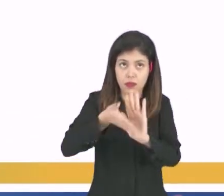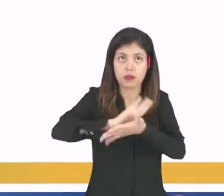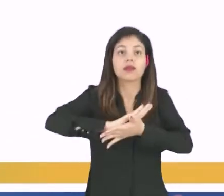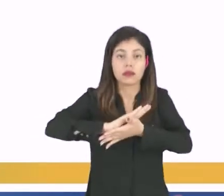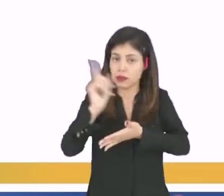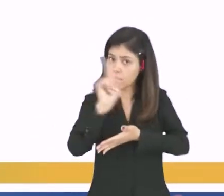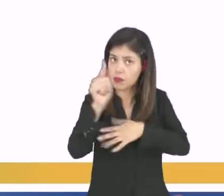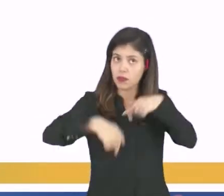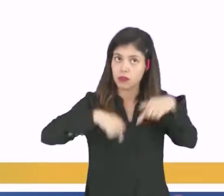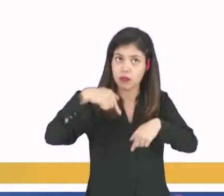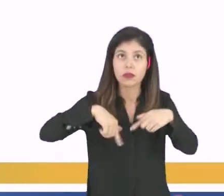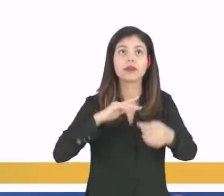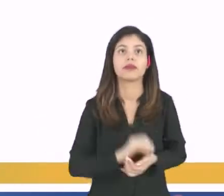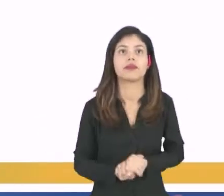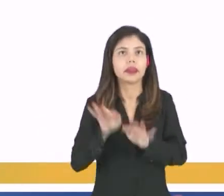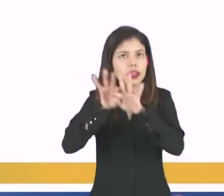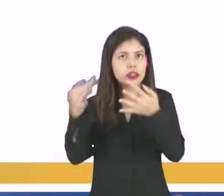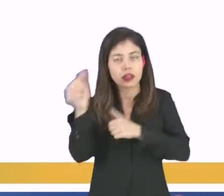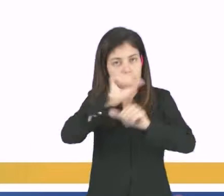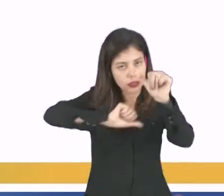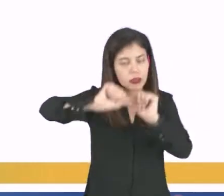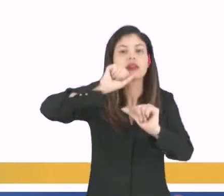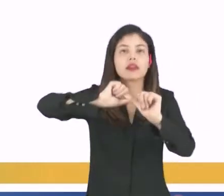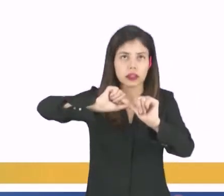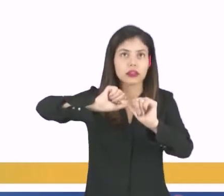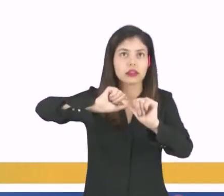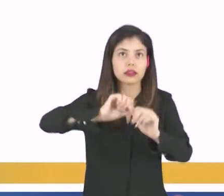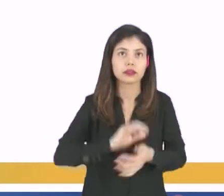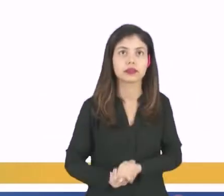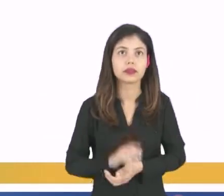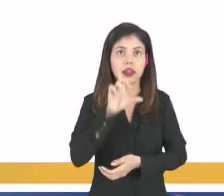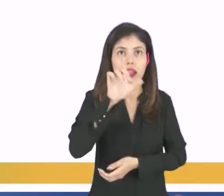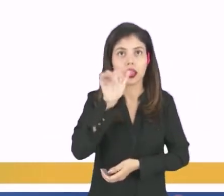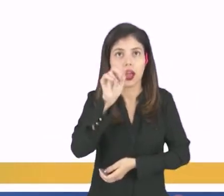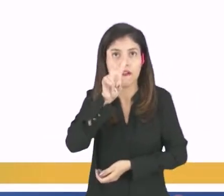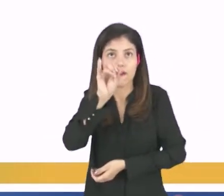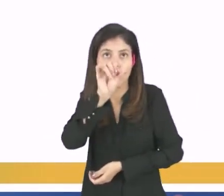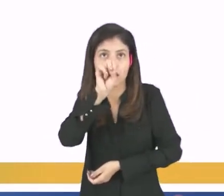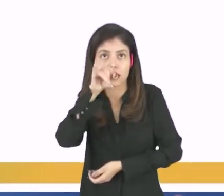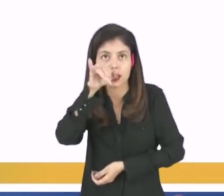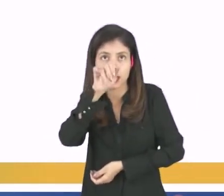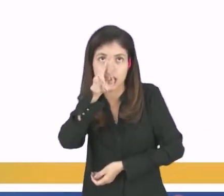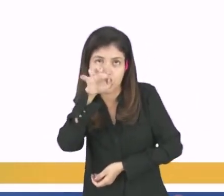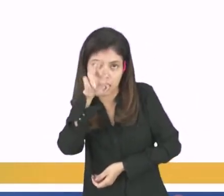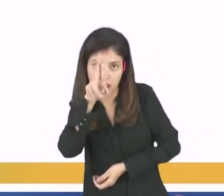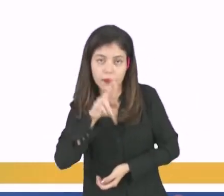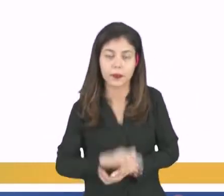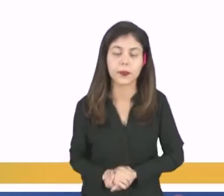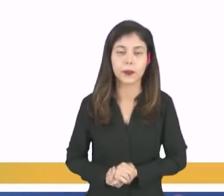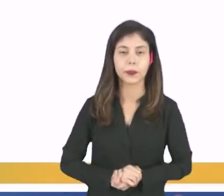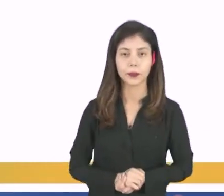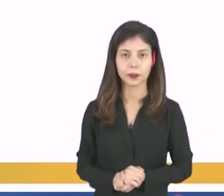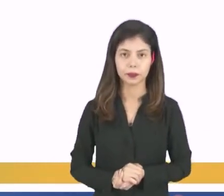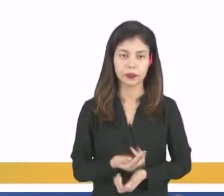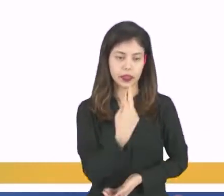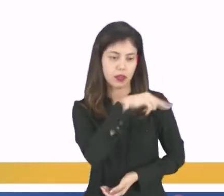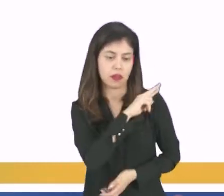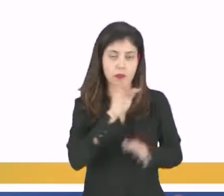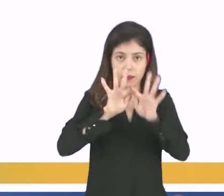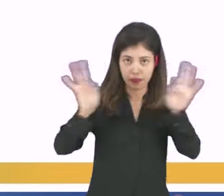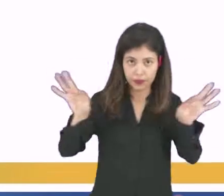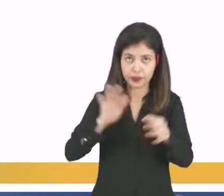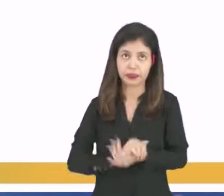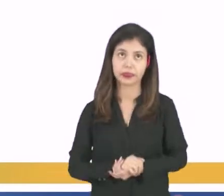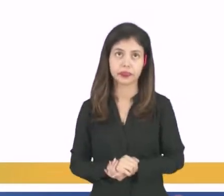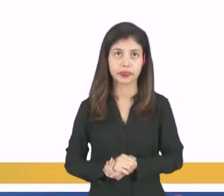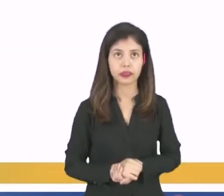nem destruídos em uma reação química. Simplesmente eles se transformam. E quem é responsável por essa